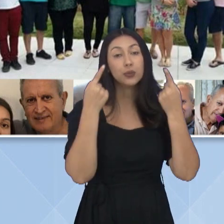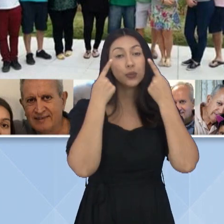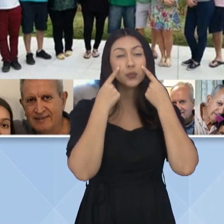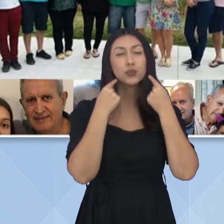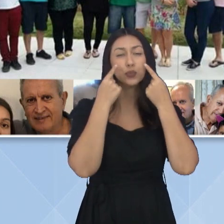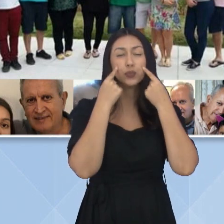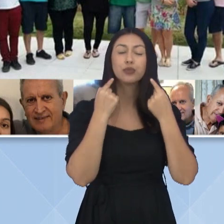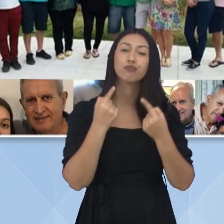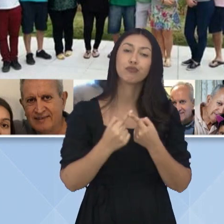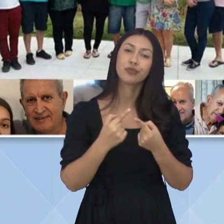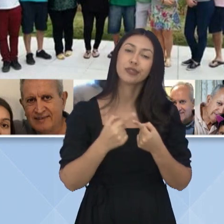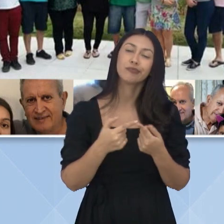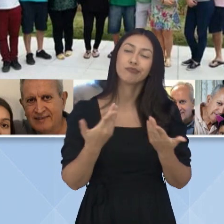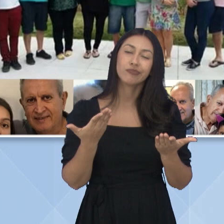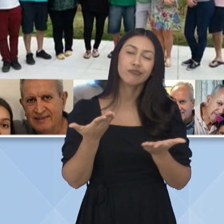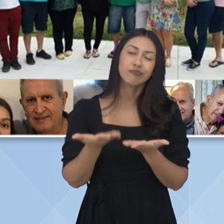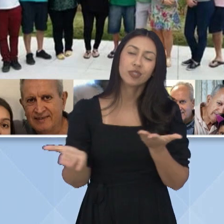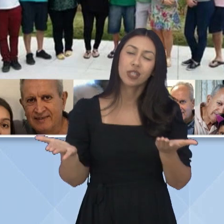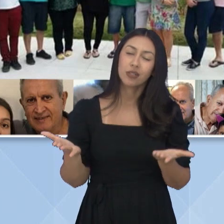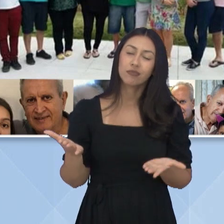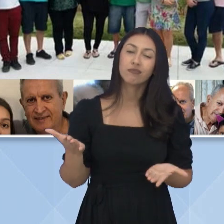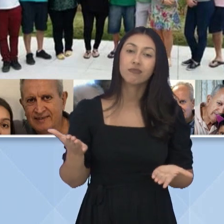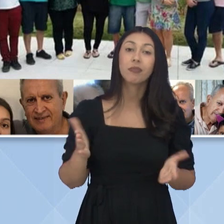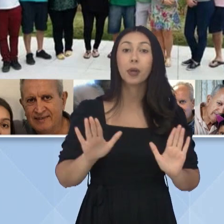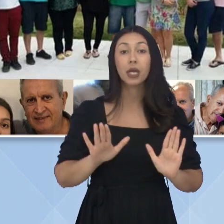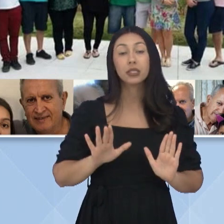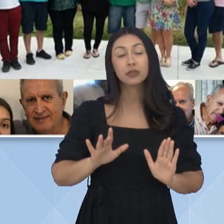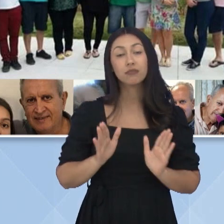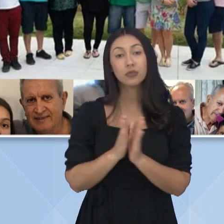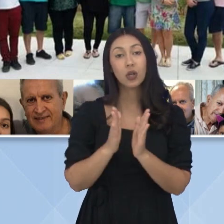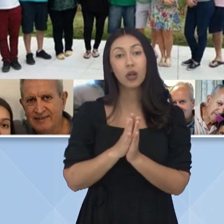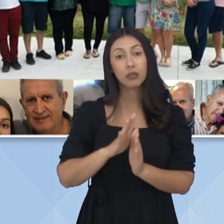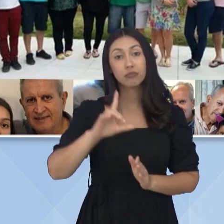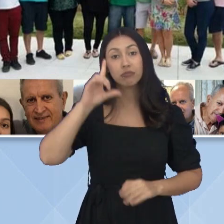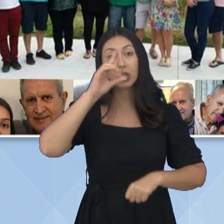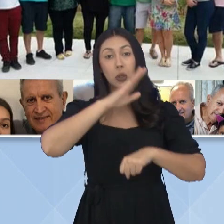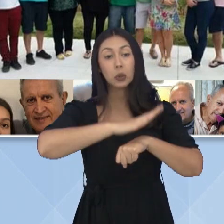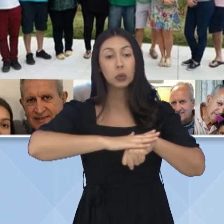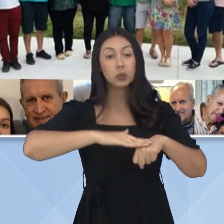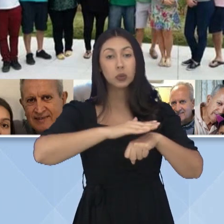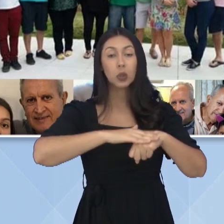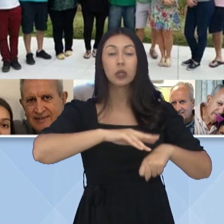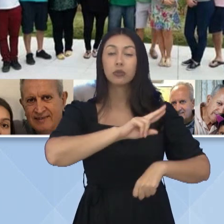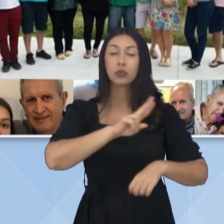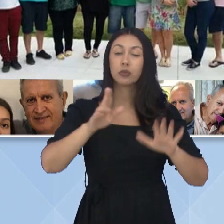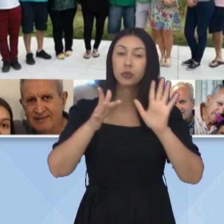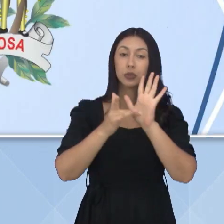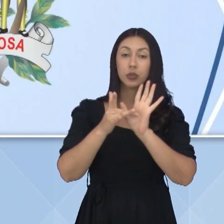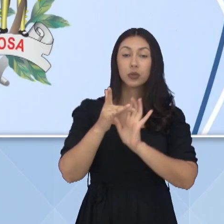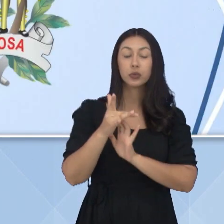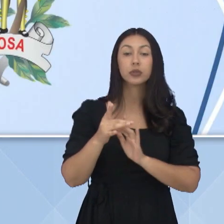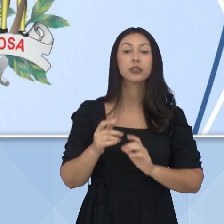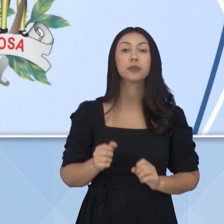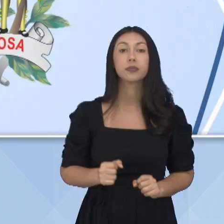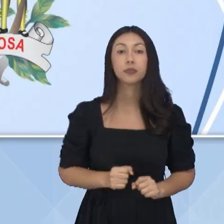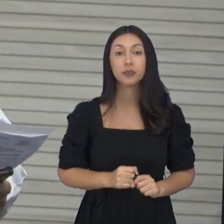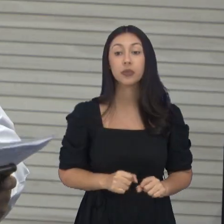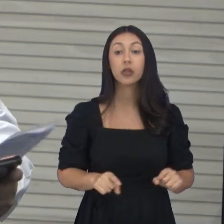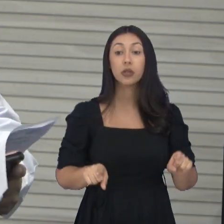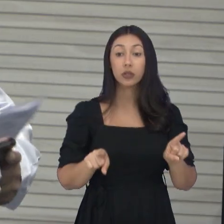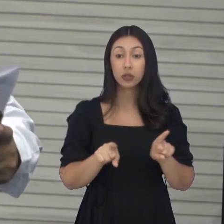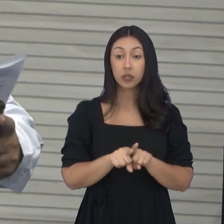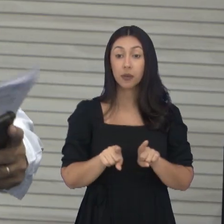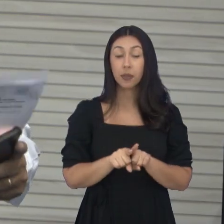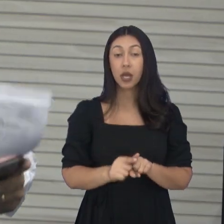dor da perda, que Deus console todos eles em nome de Jesus. E também,